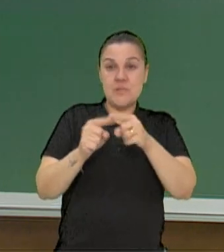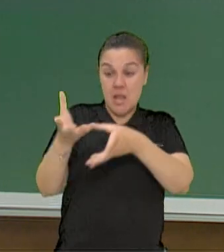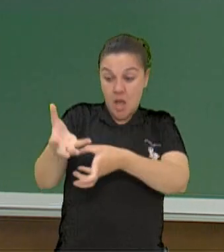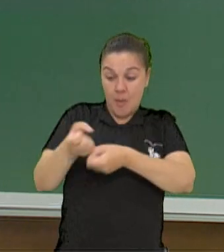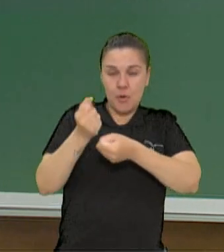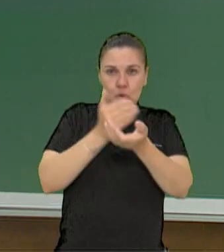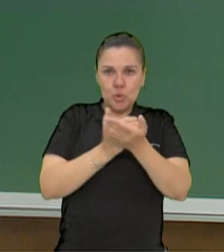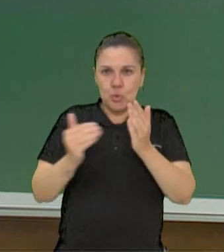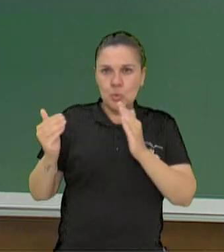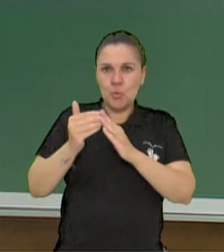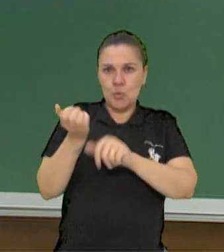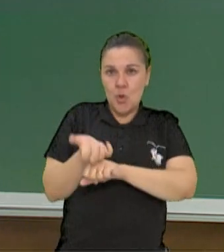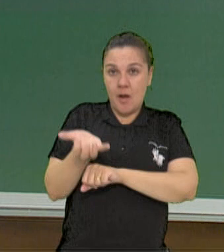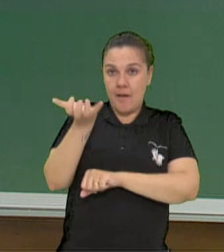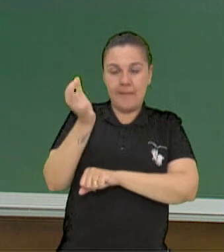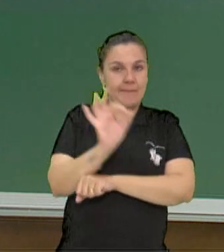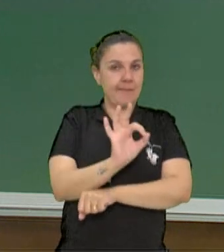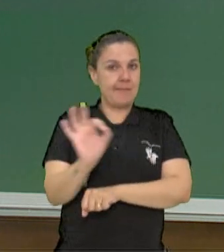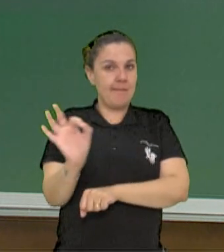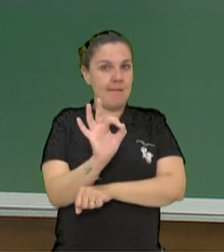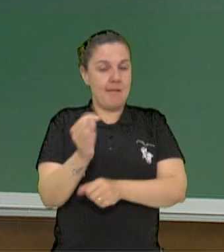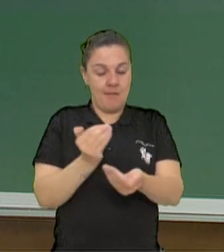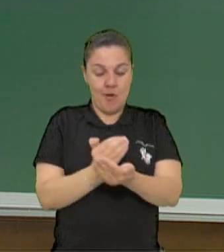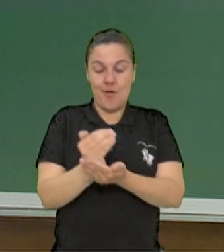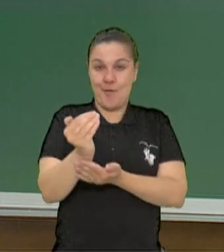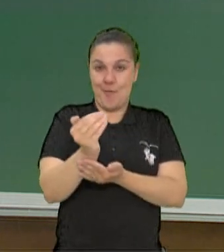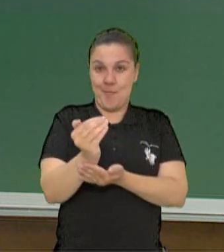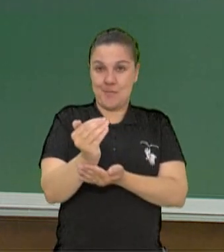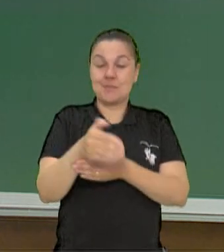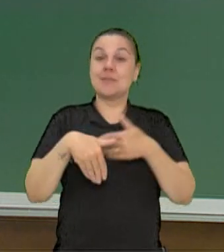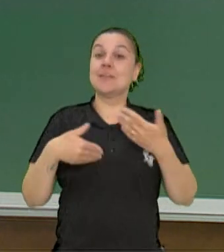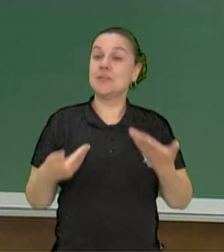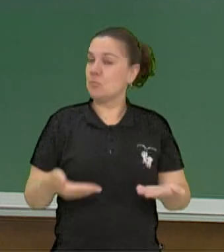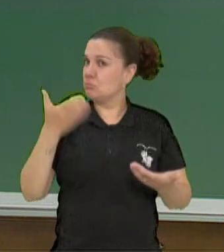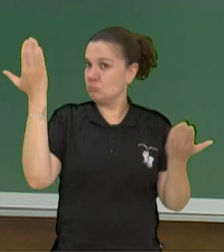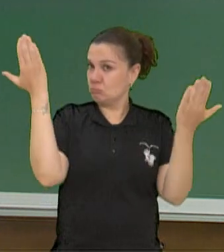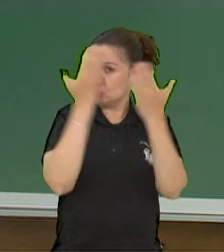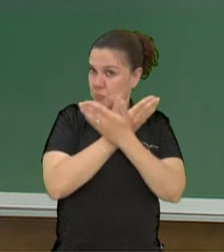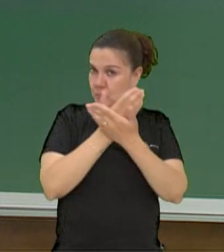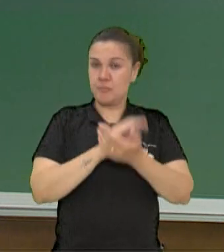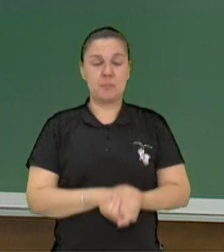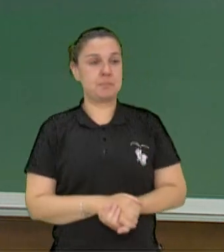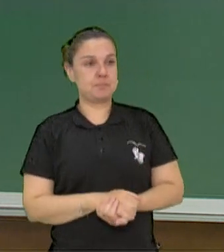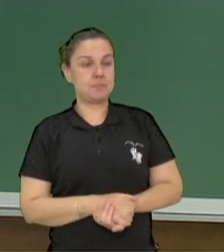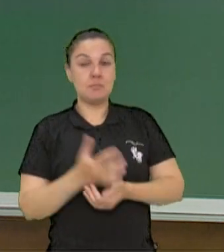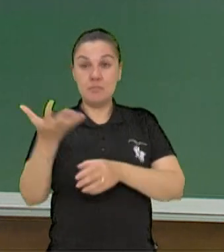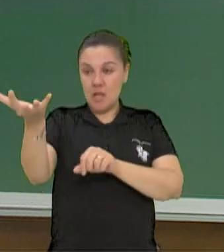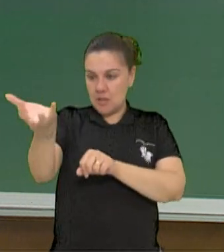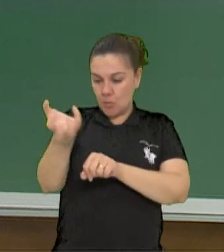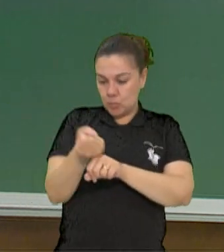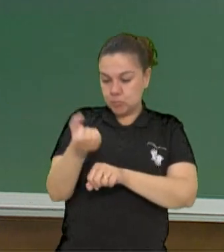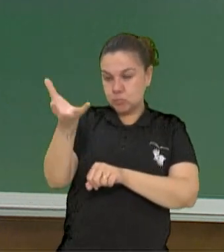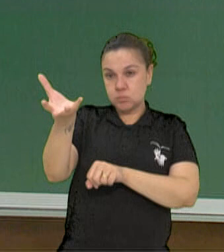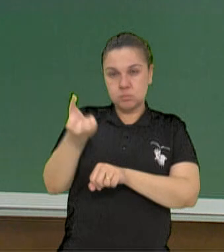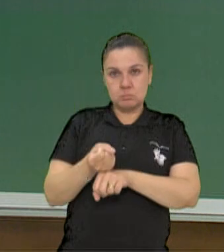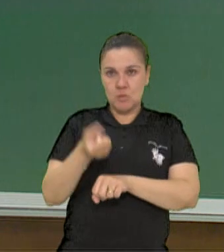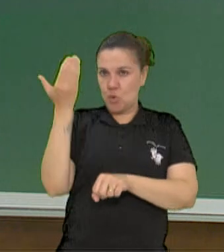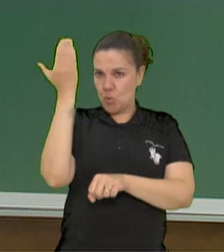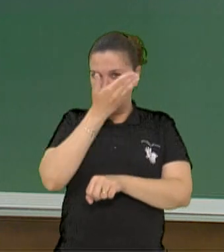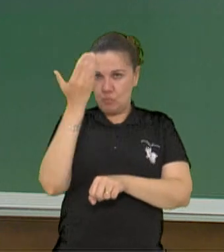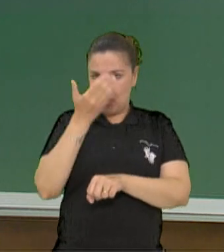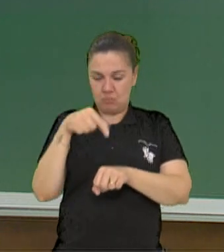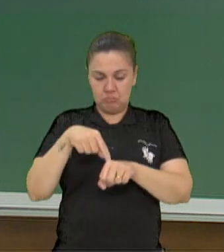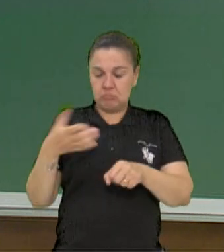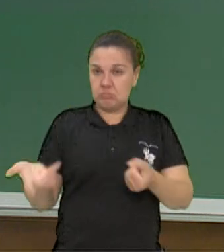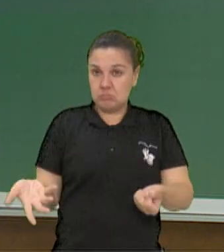radiação, ele não emite nada nesse princípio, de modo que você não vê, tá? Então, ele está absorvendo, tecnicamente, você não veria o corpo